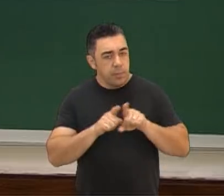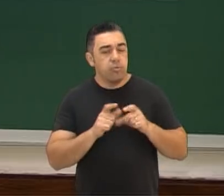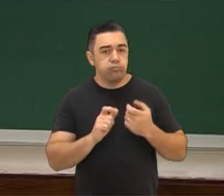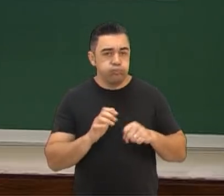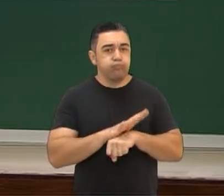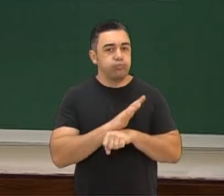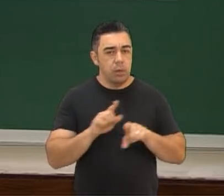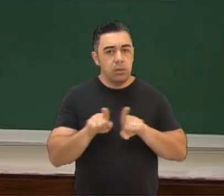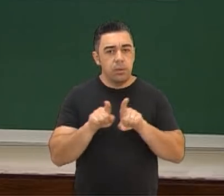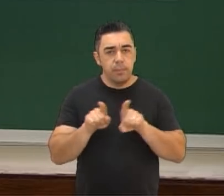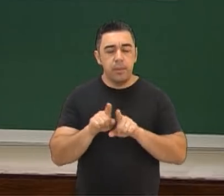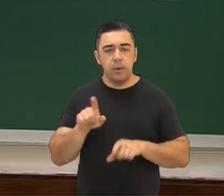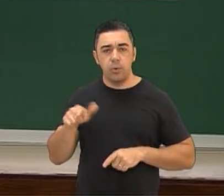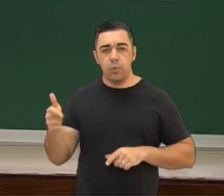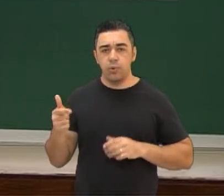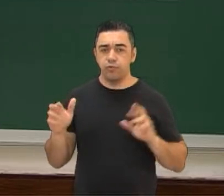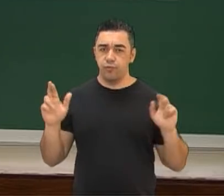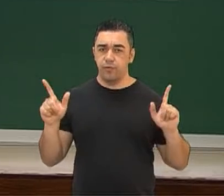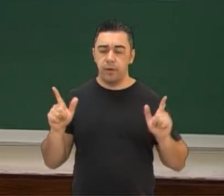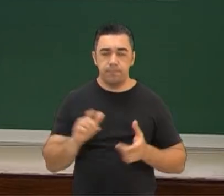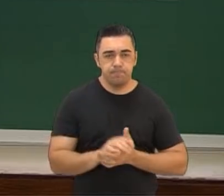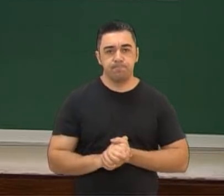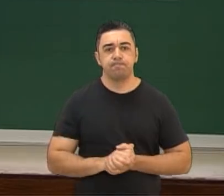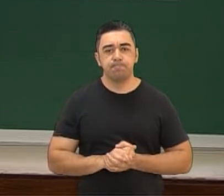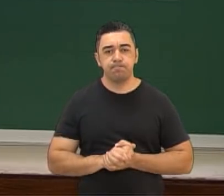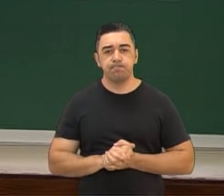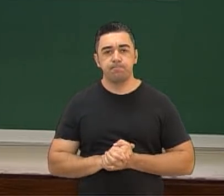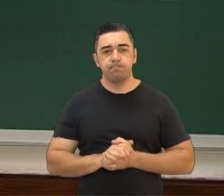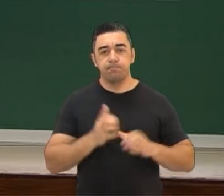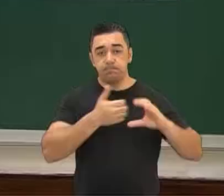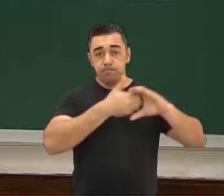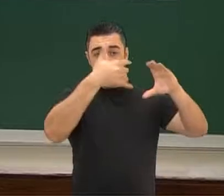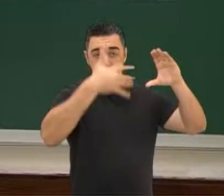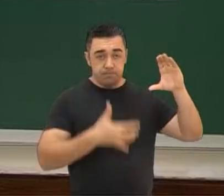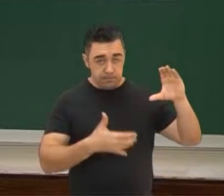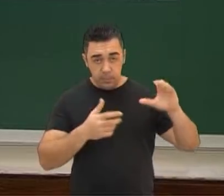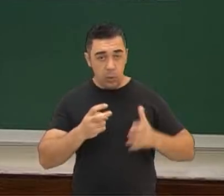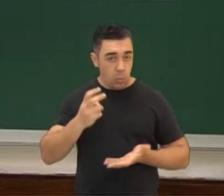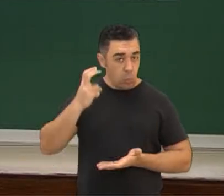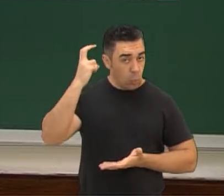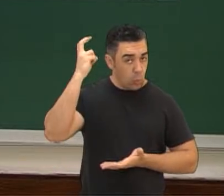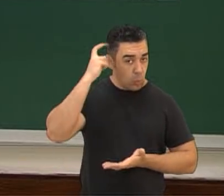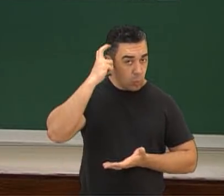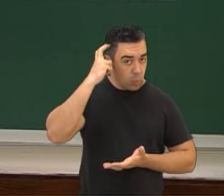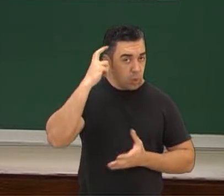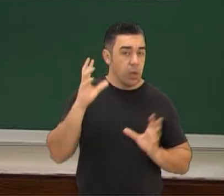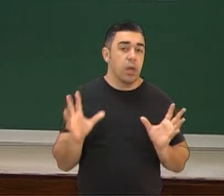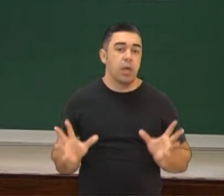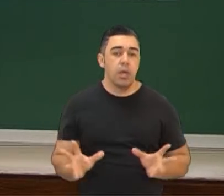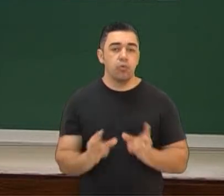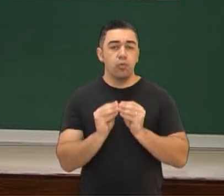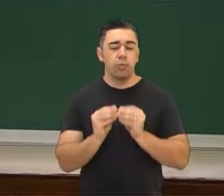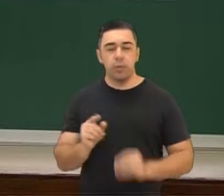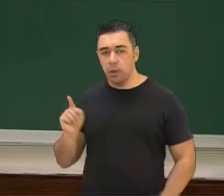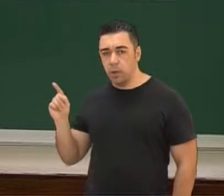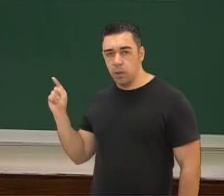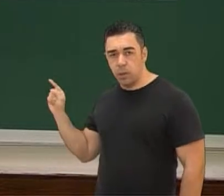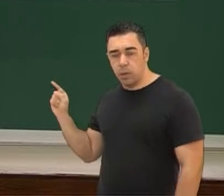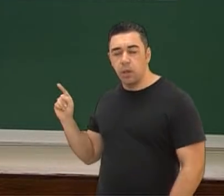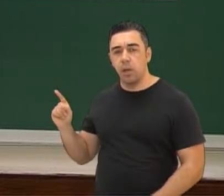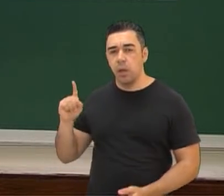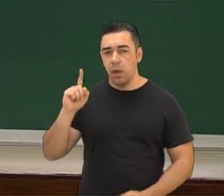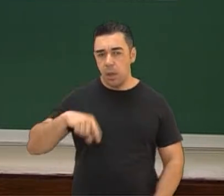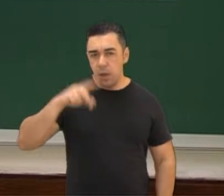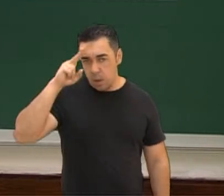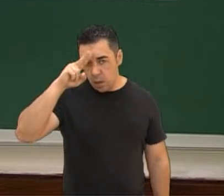que nas regiões estudadas anteriormente. Características culturais. Então, fiz um resuminho aqui para a gente relembrar o que a gente